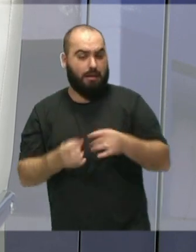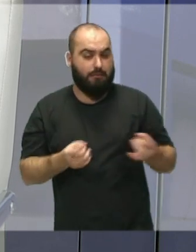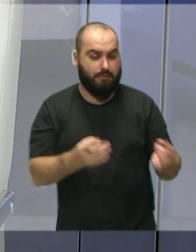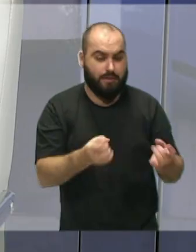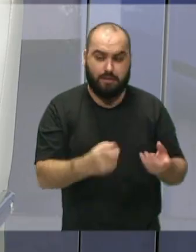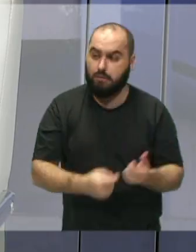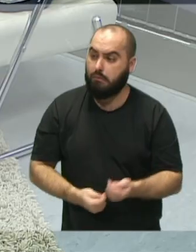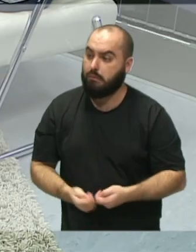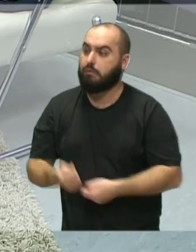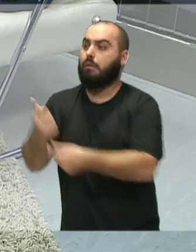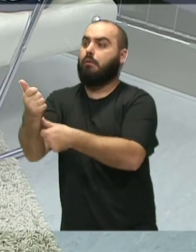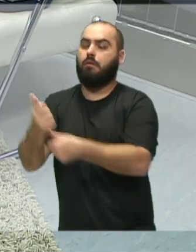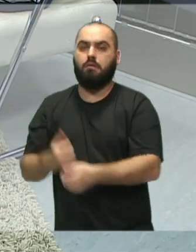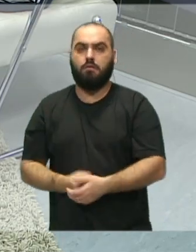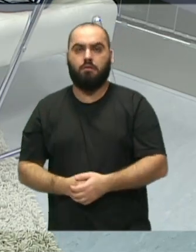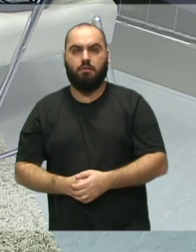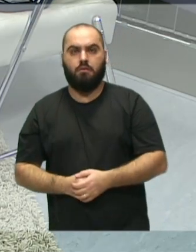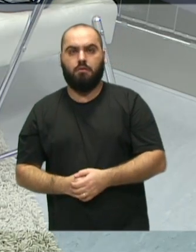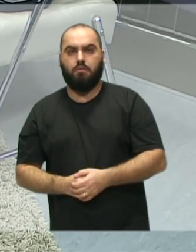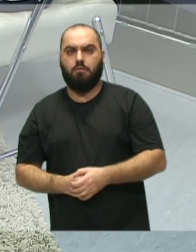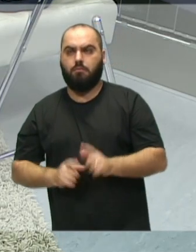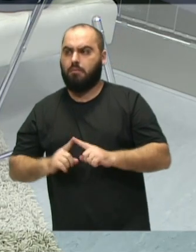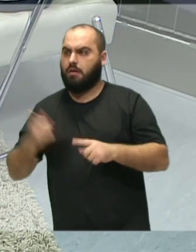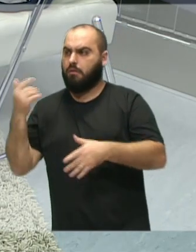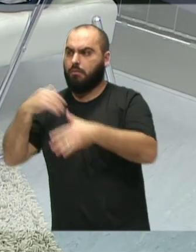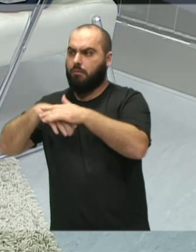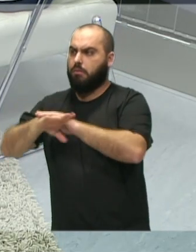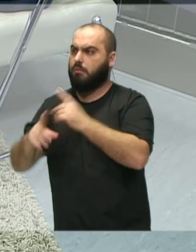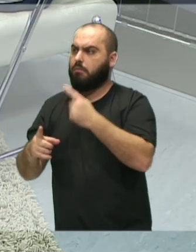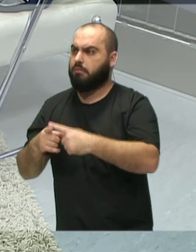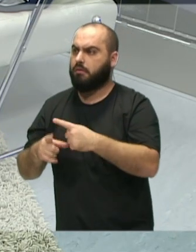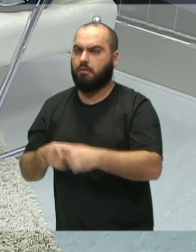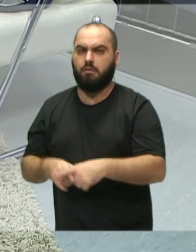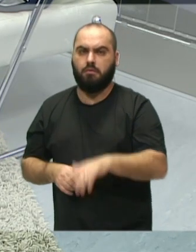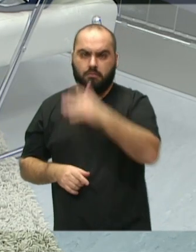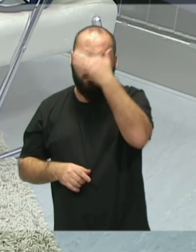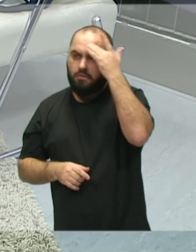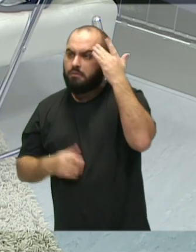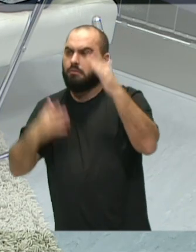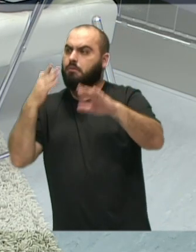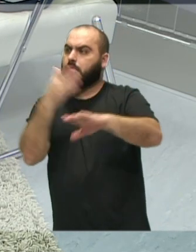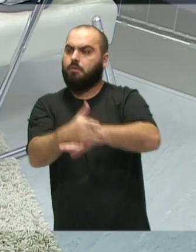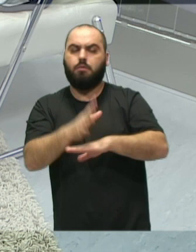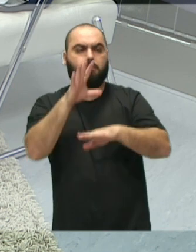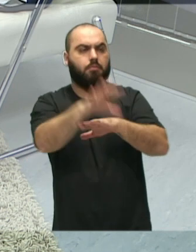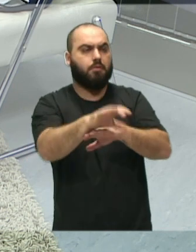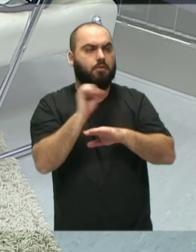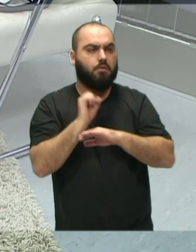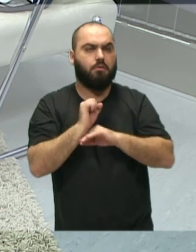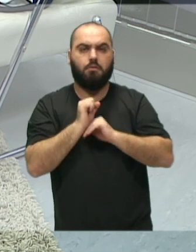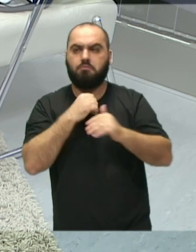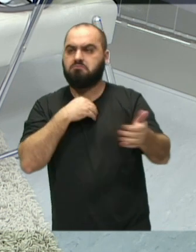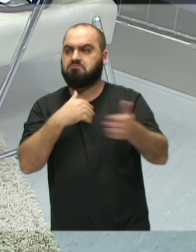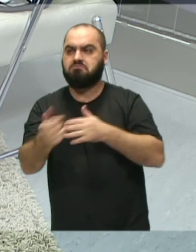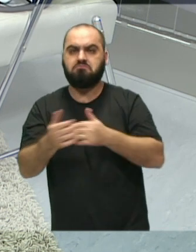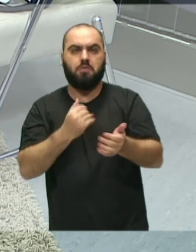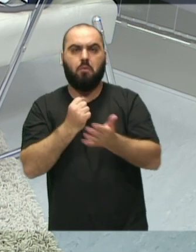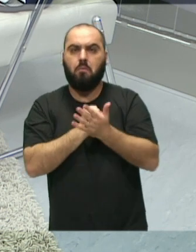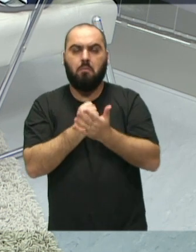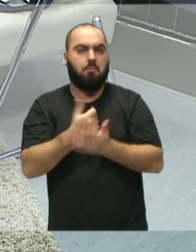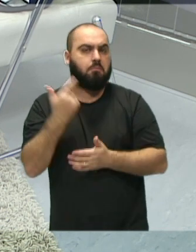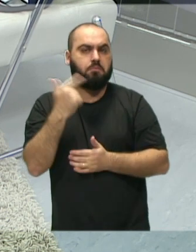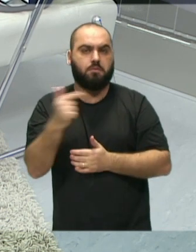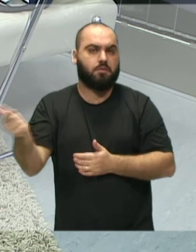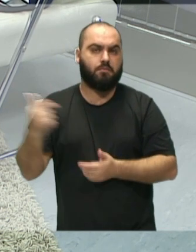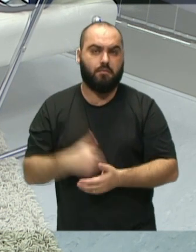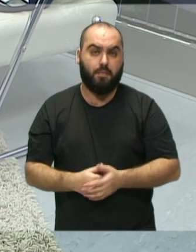mas não faz sentido nenhum estar ali. Qualquer um pode entrar, qualquer um pode pegar e não se tem um controle disso. É a mesma